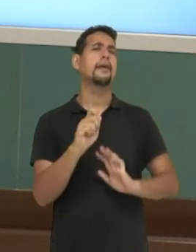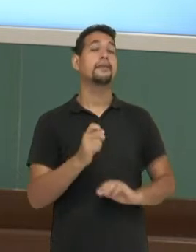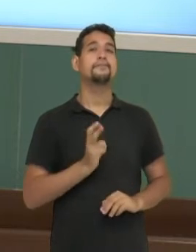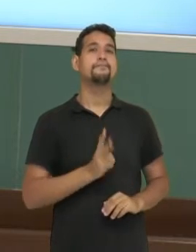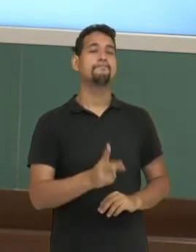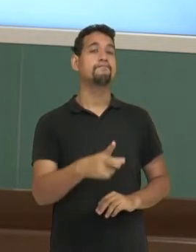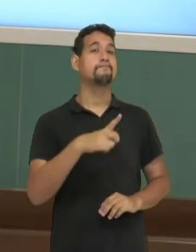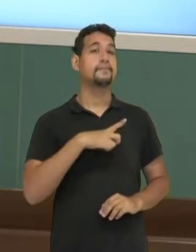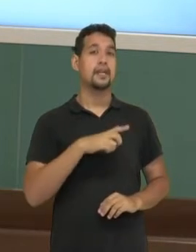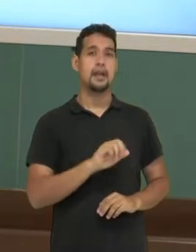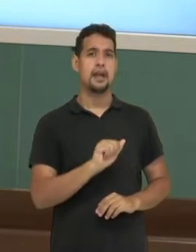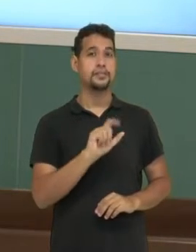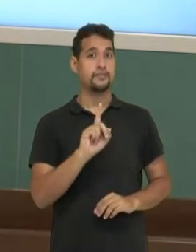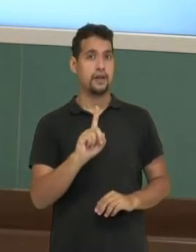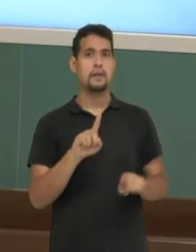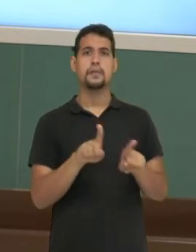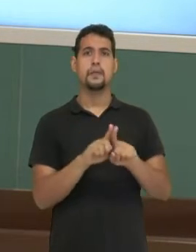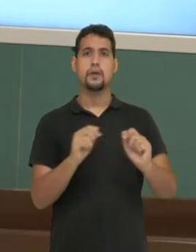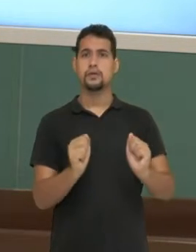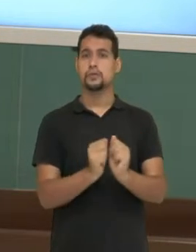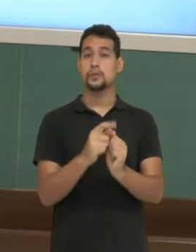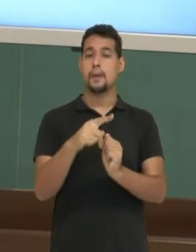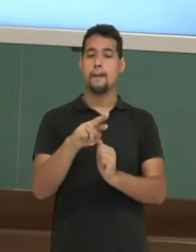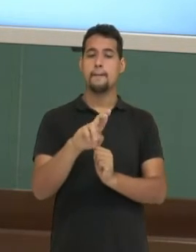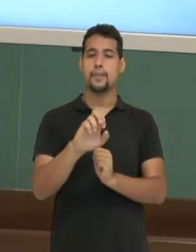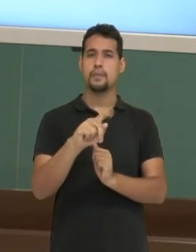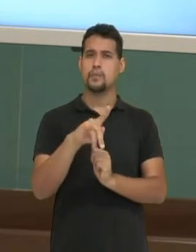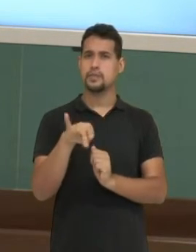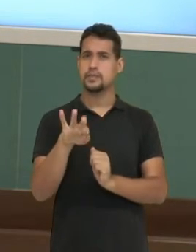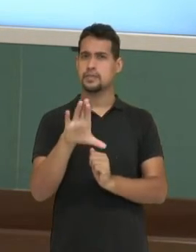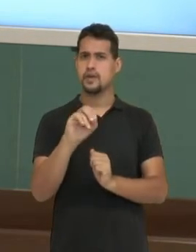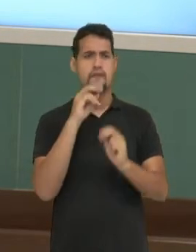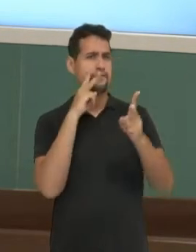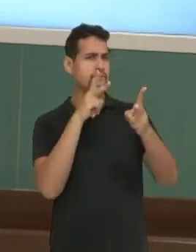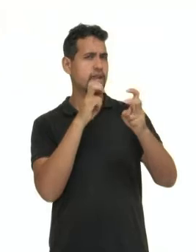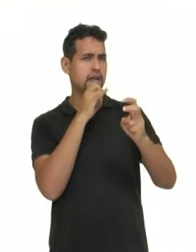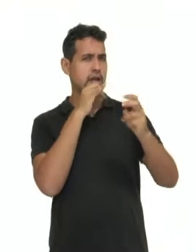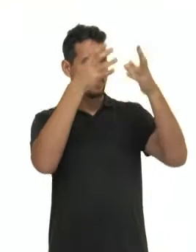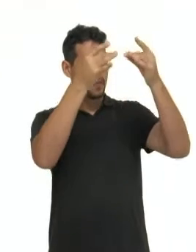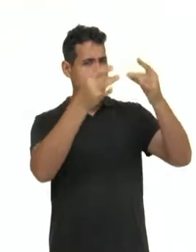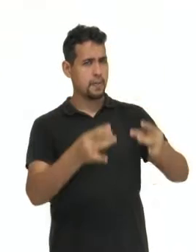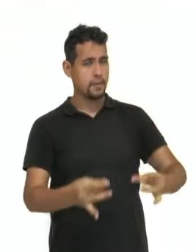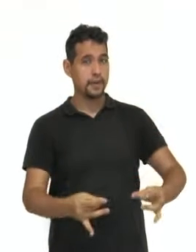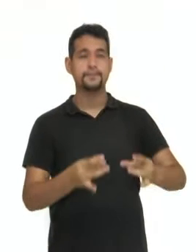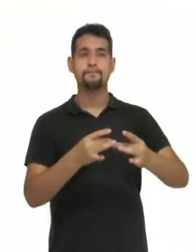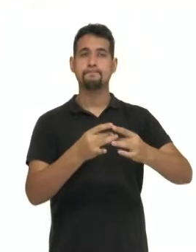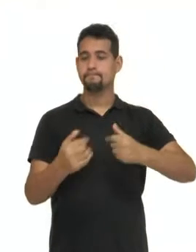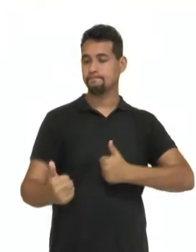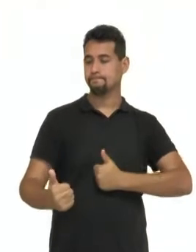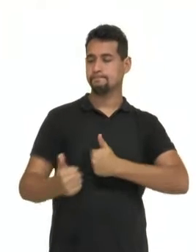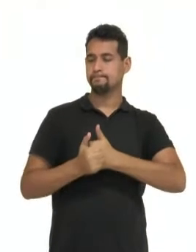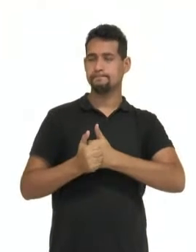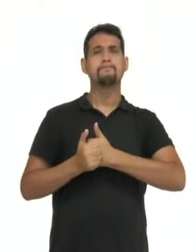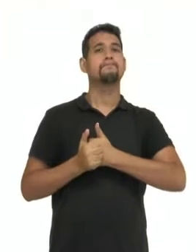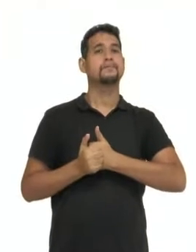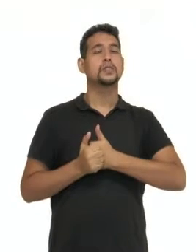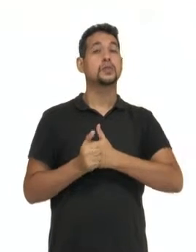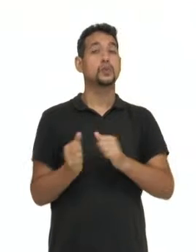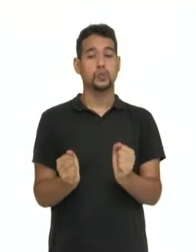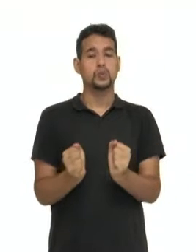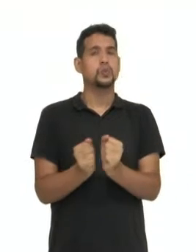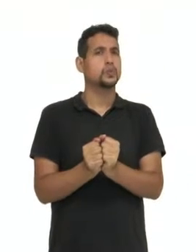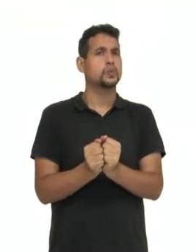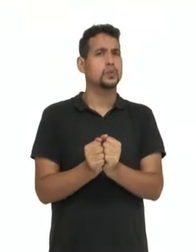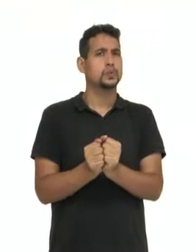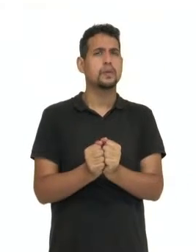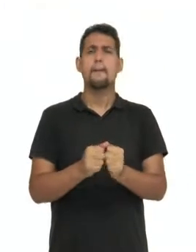o advérbio mais a preposição. Verifiquem aqui os exemplos. Cerca de, junto a,